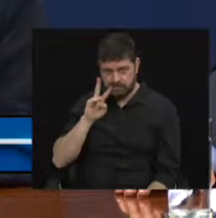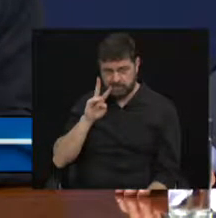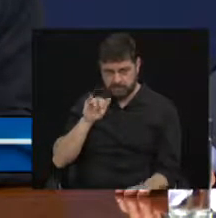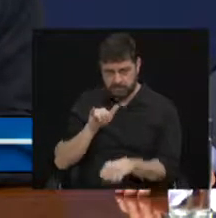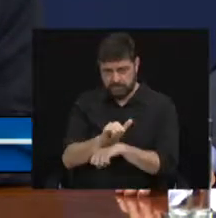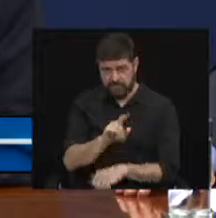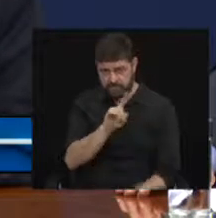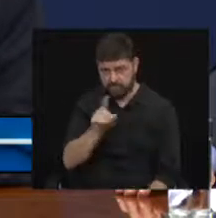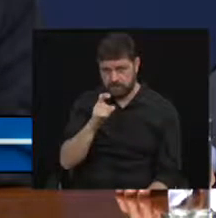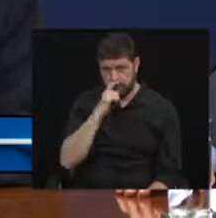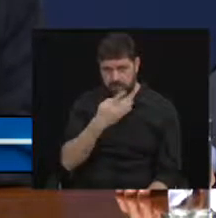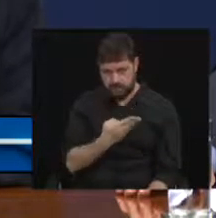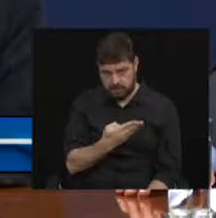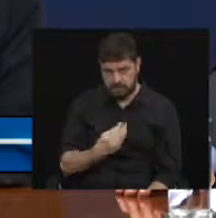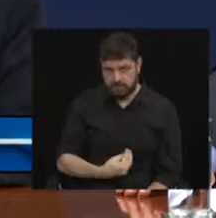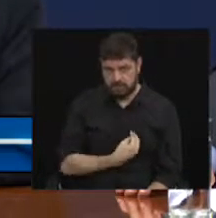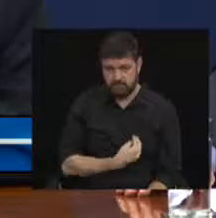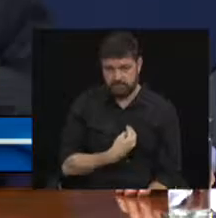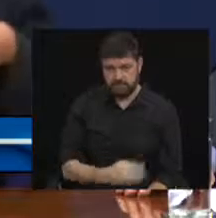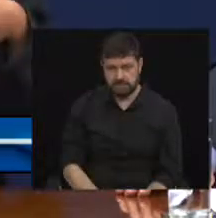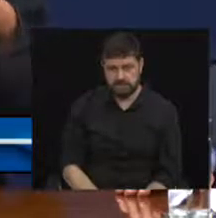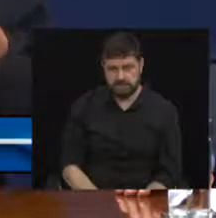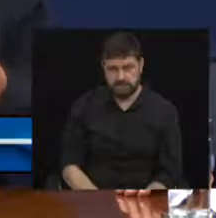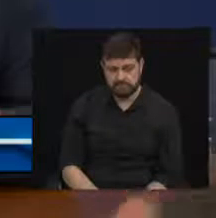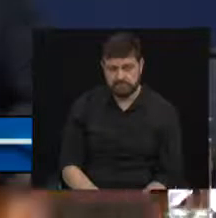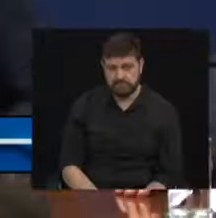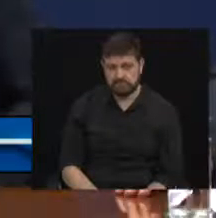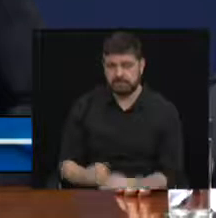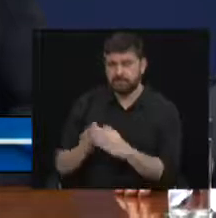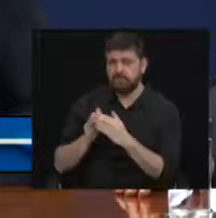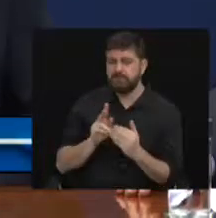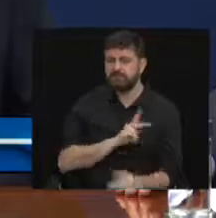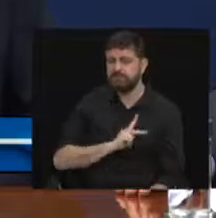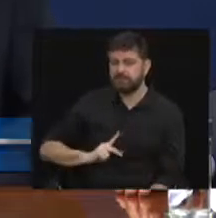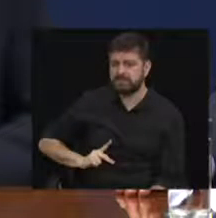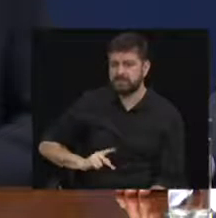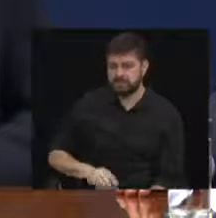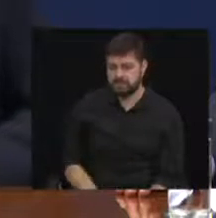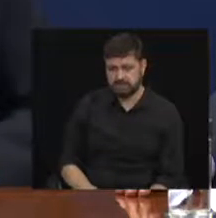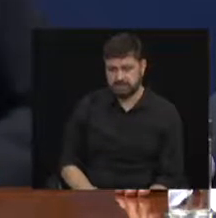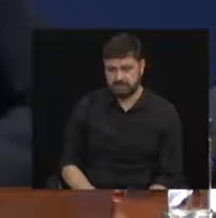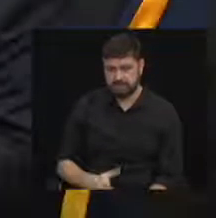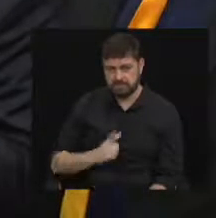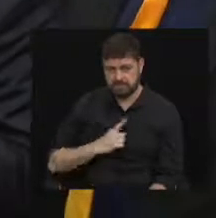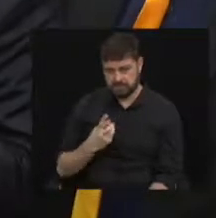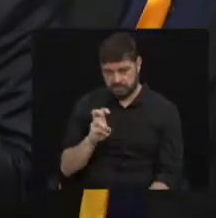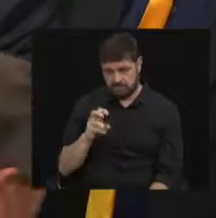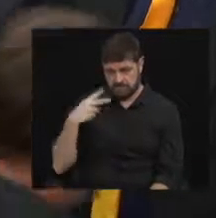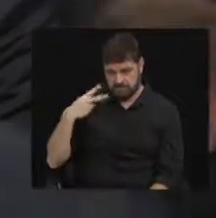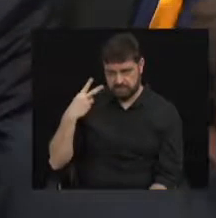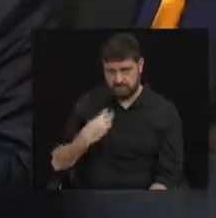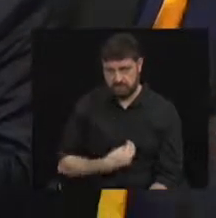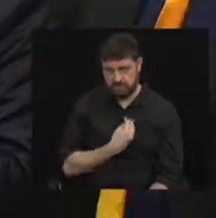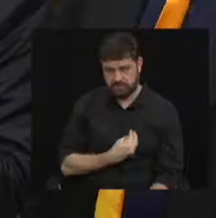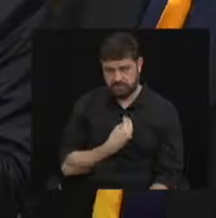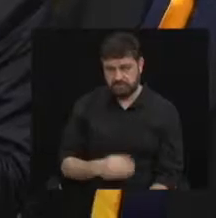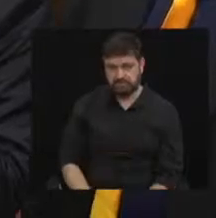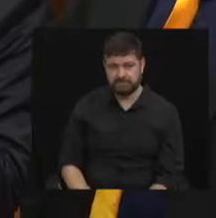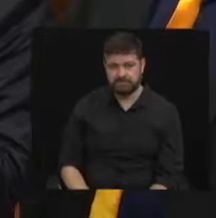presente. Vereador Cirilo, ausente. Vereador Rossini, ausente. Vereador Marcos Bernadella, ausente. Vereadora Neuza de São João, presente. Vereador Pastor Elias